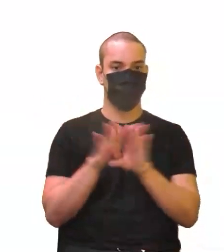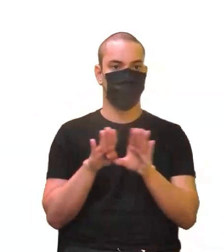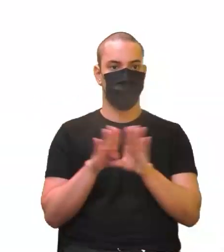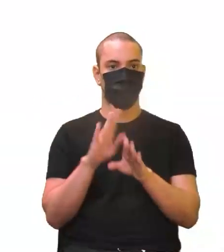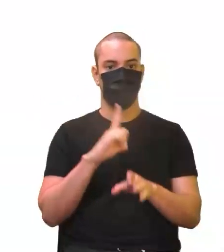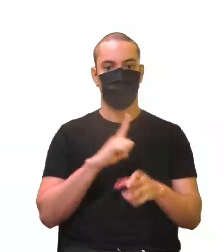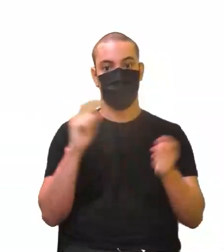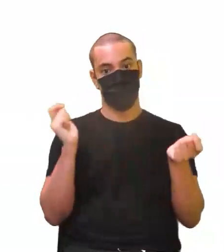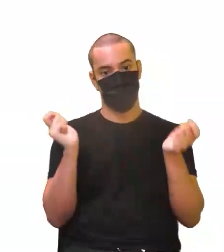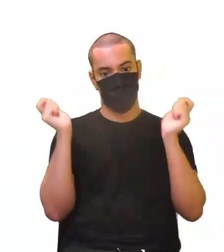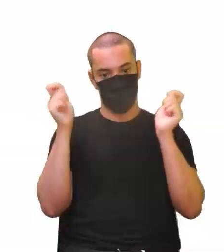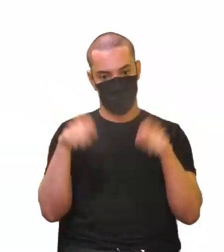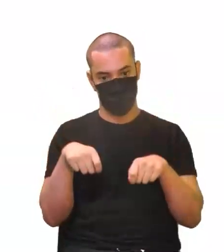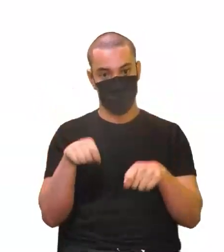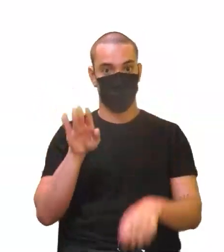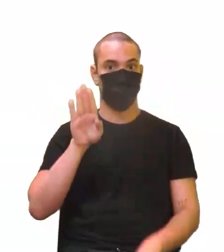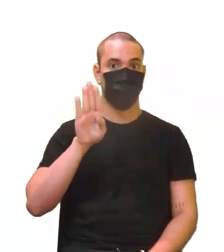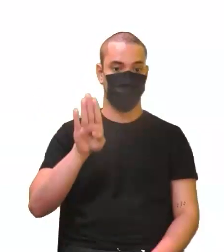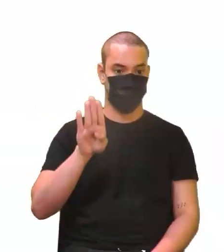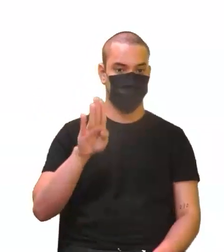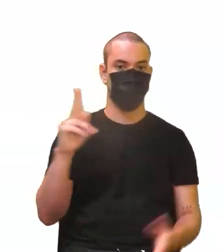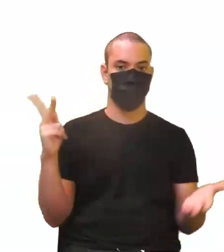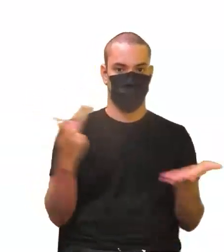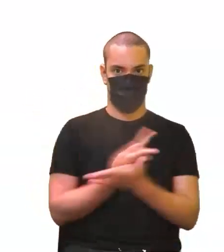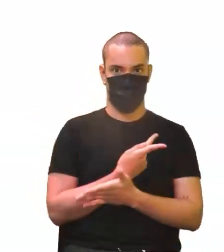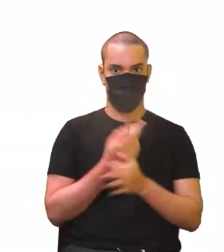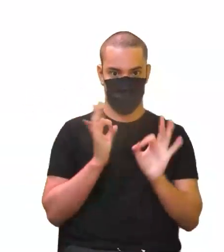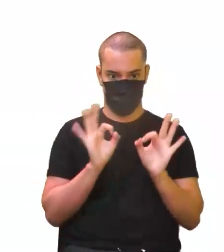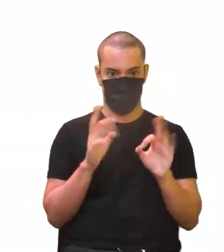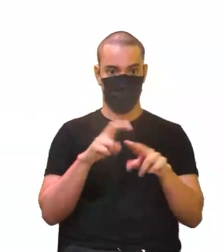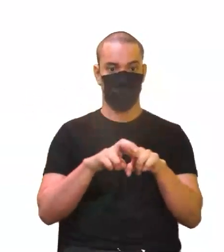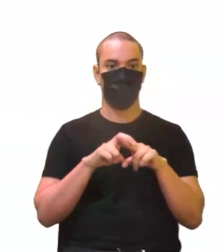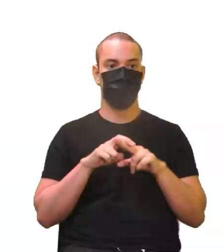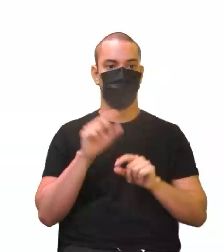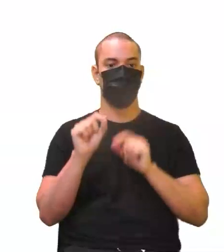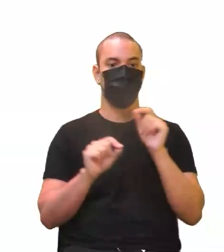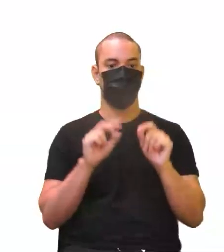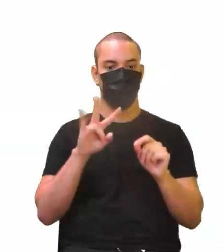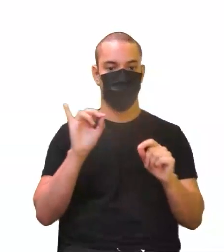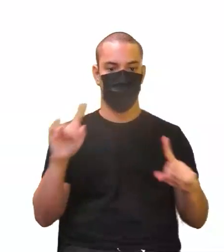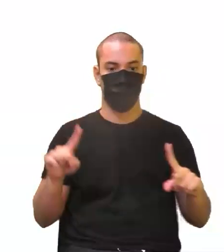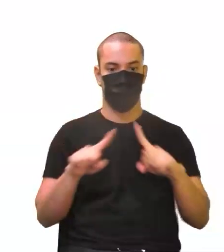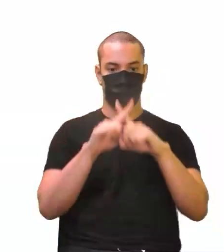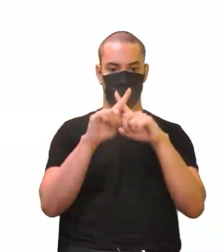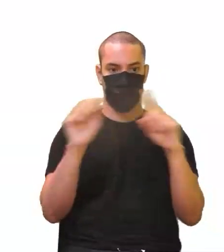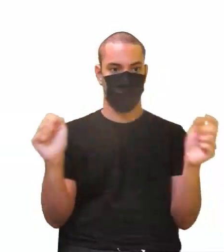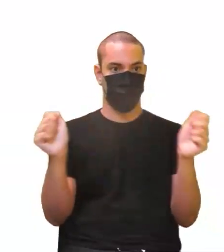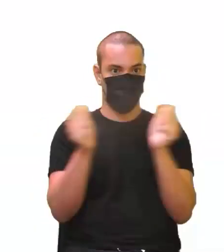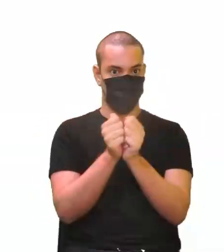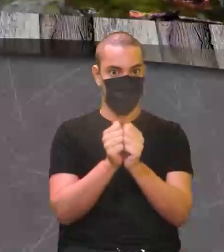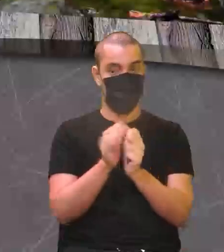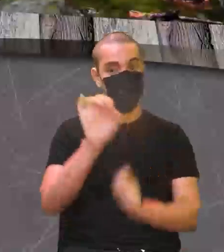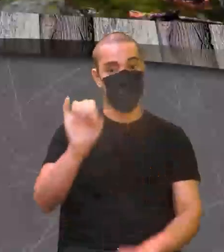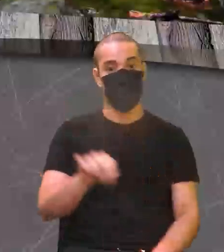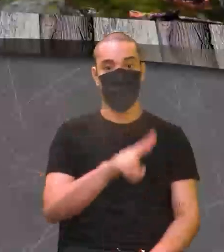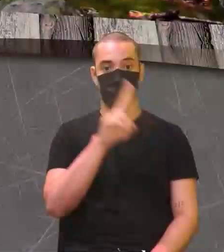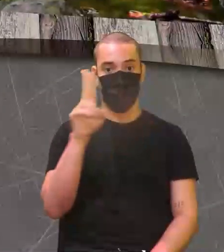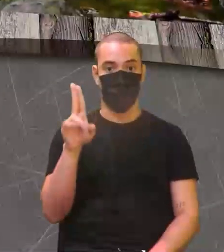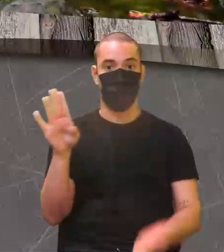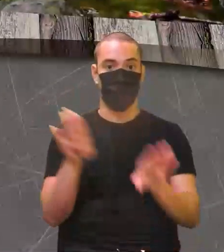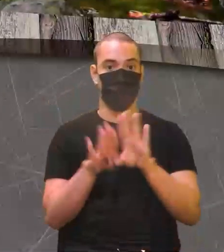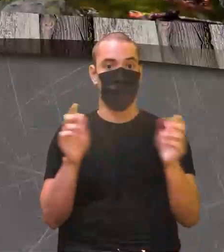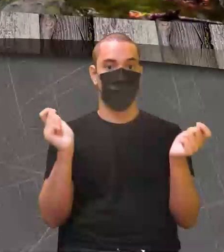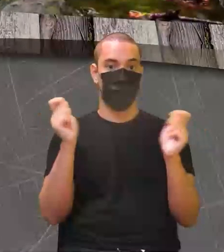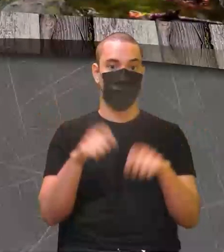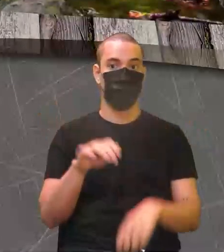a probabilidade de B ocorrerem. Eu vou estar multiplicando esses eventos. Ou a probabilidade